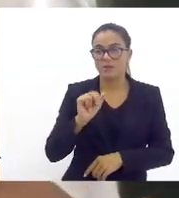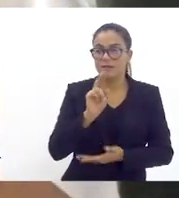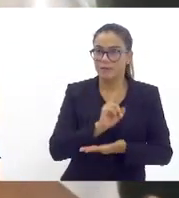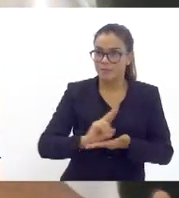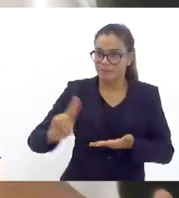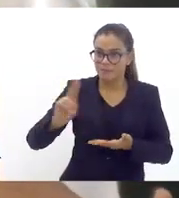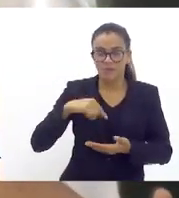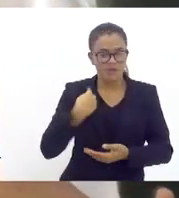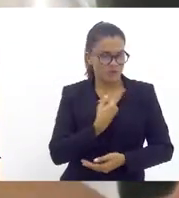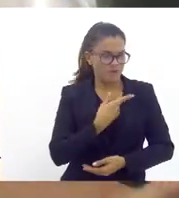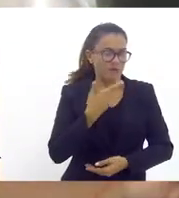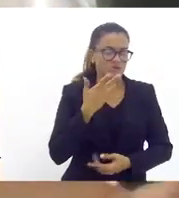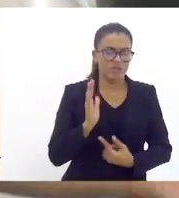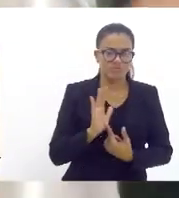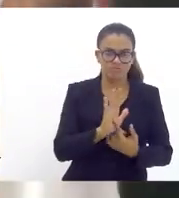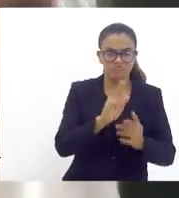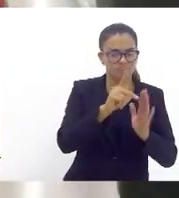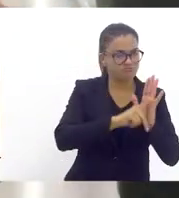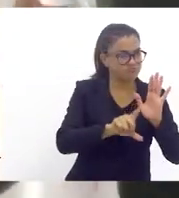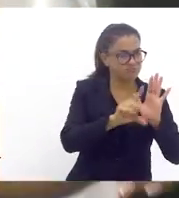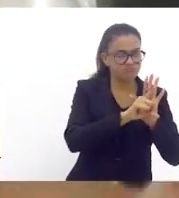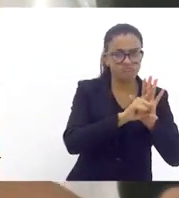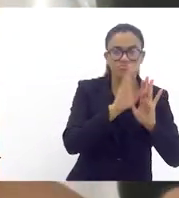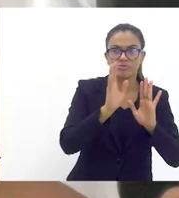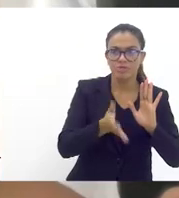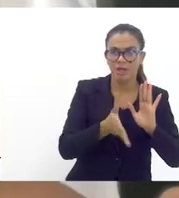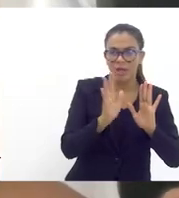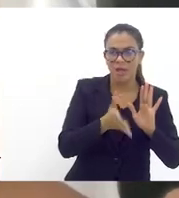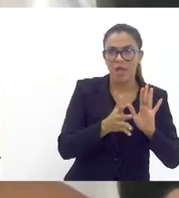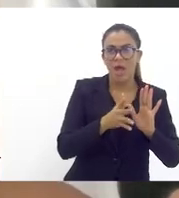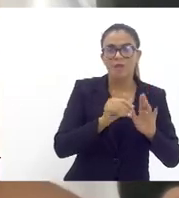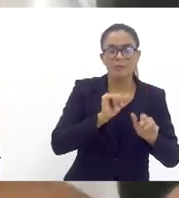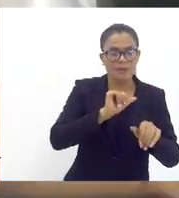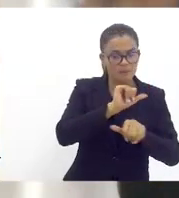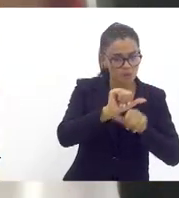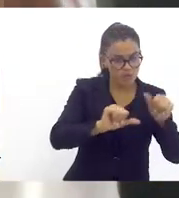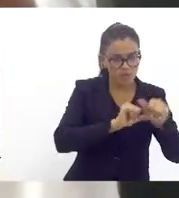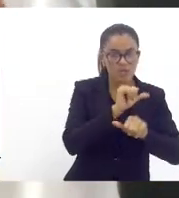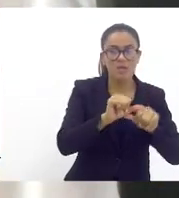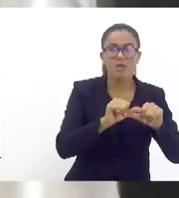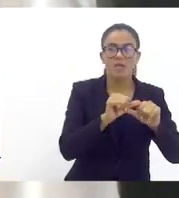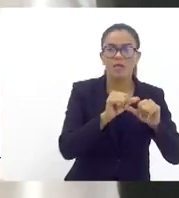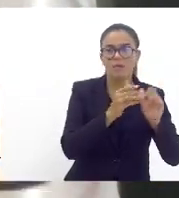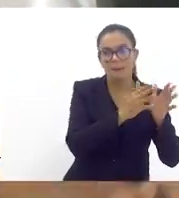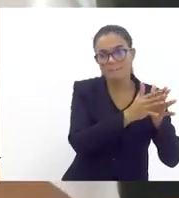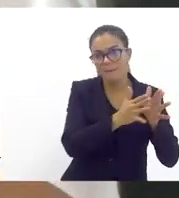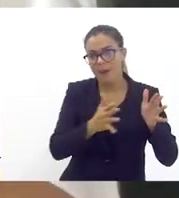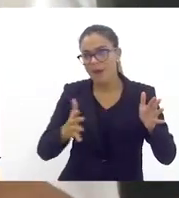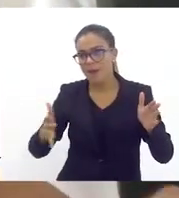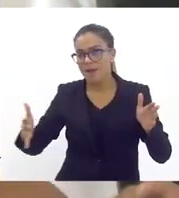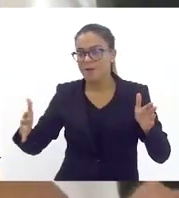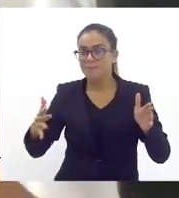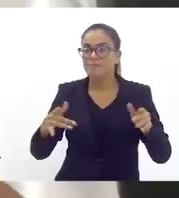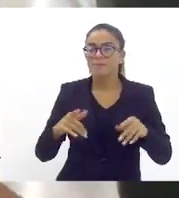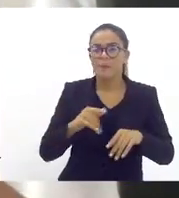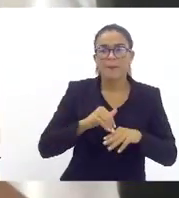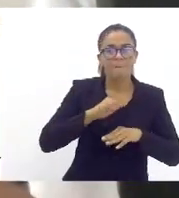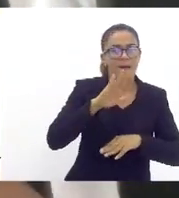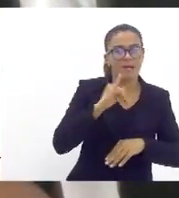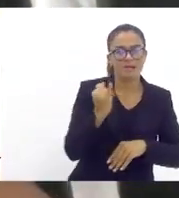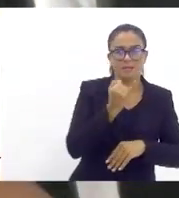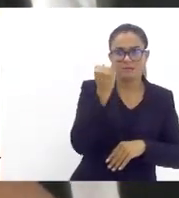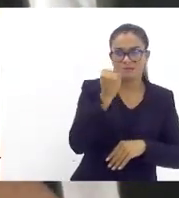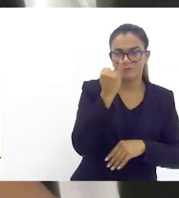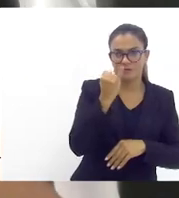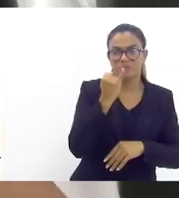disse que a gente já apresentou esse projeto de lei, já atualizei o seu andamento, mas é importantíssimo, mais do que a cota na UERJ e na